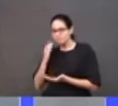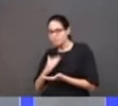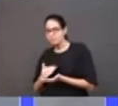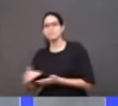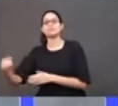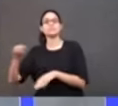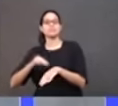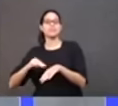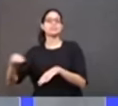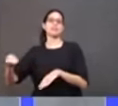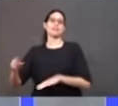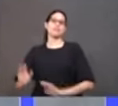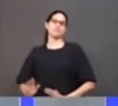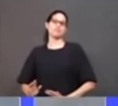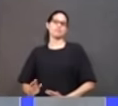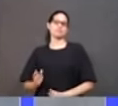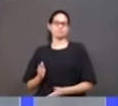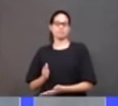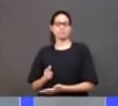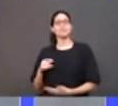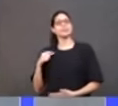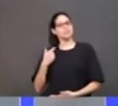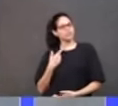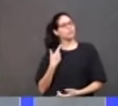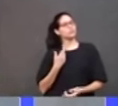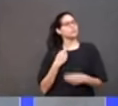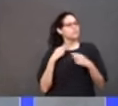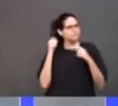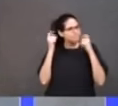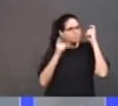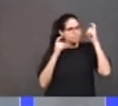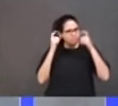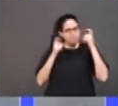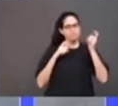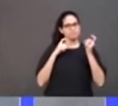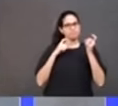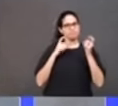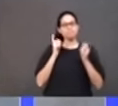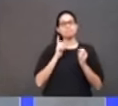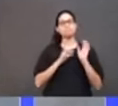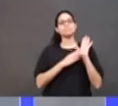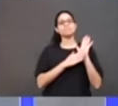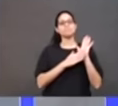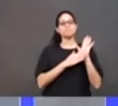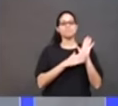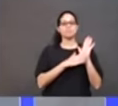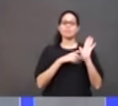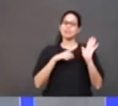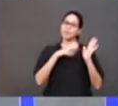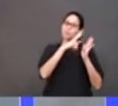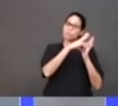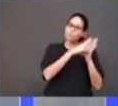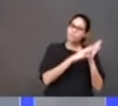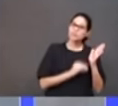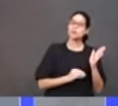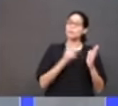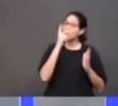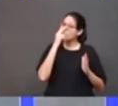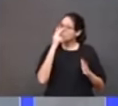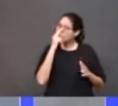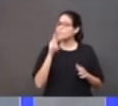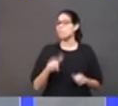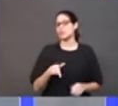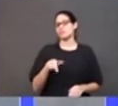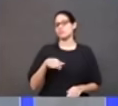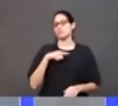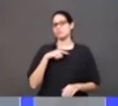sua formação. Então, o que a gente tem, a nossa proposição é levar um modelo parecido desse, que esse que a gente tem hoje,